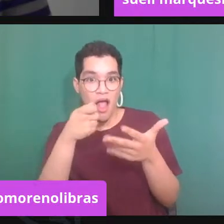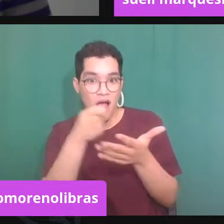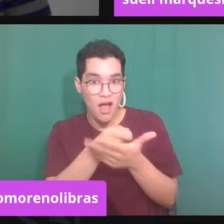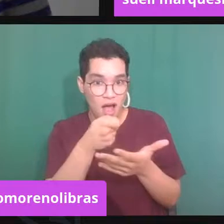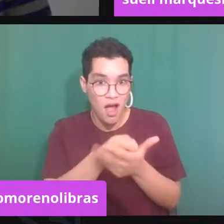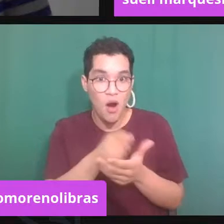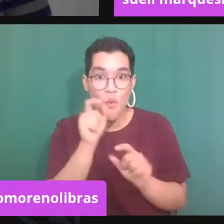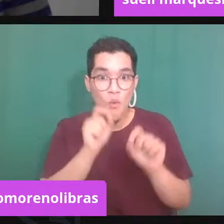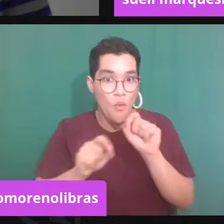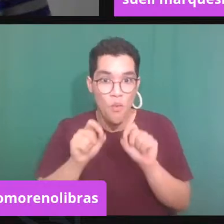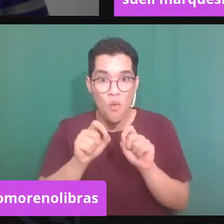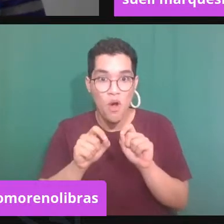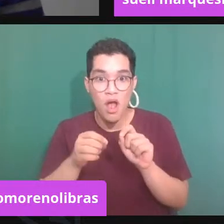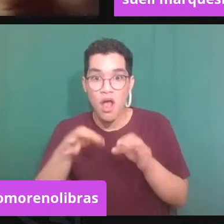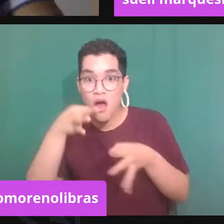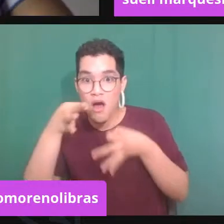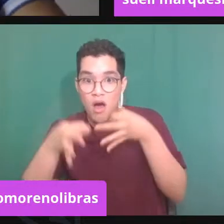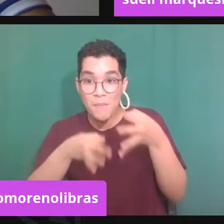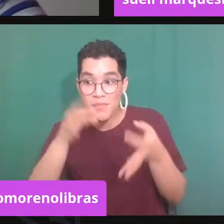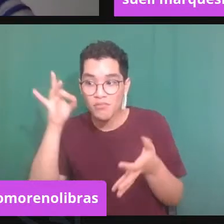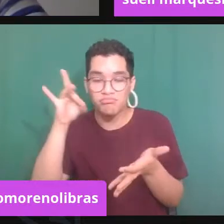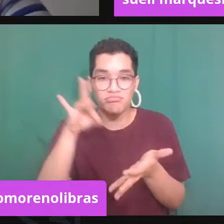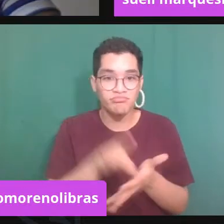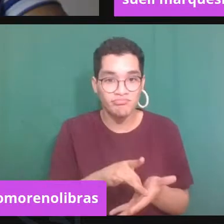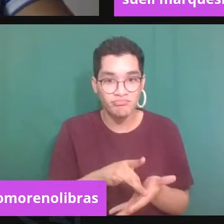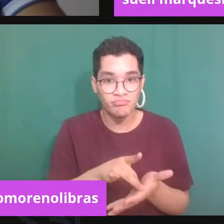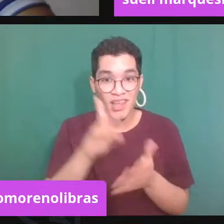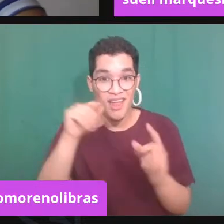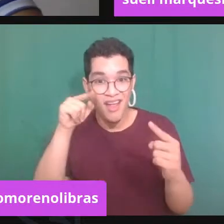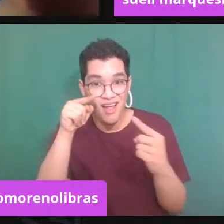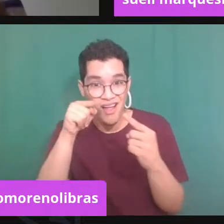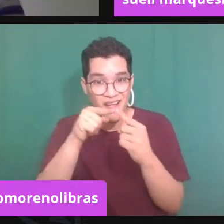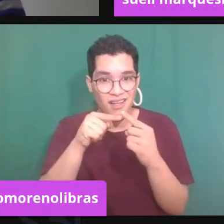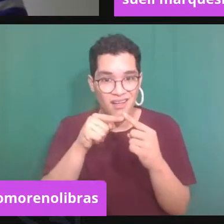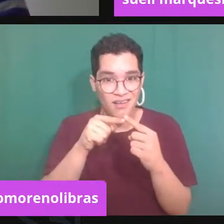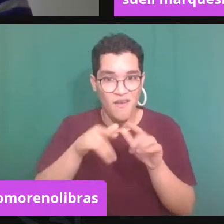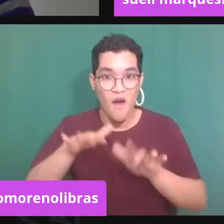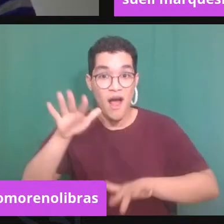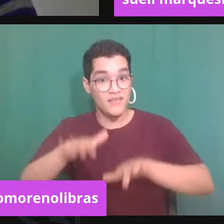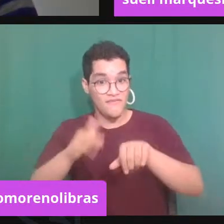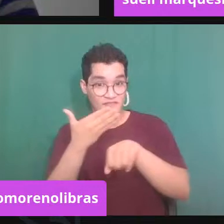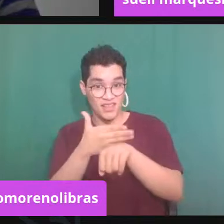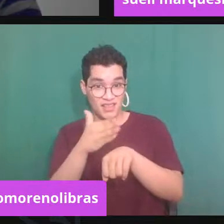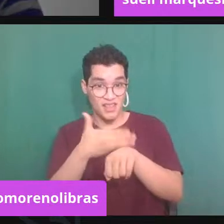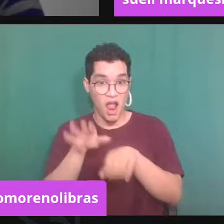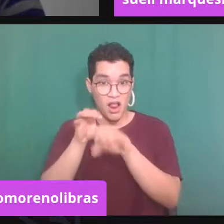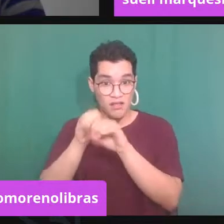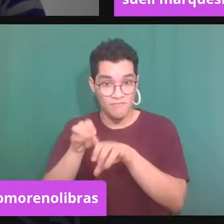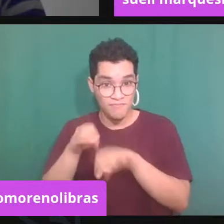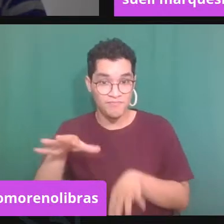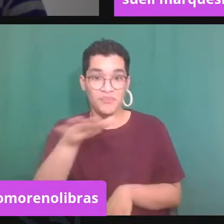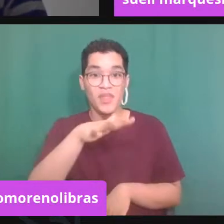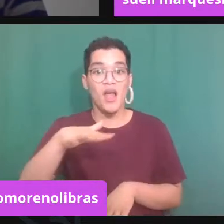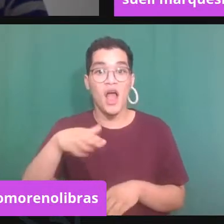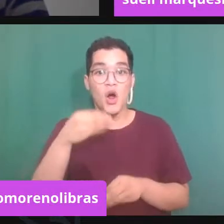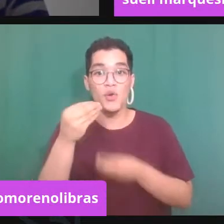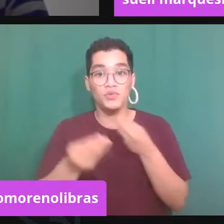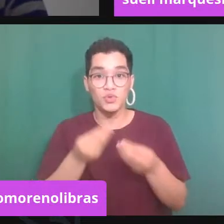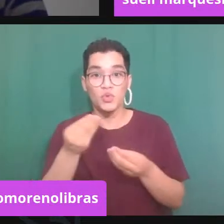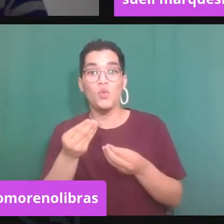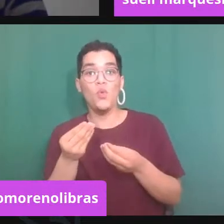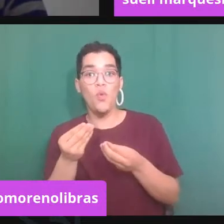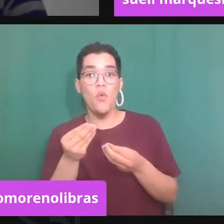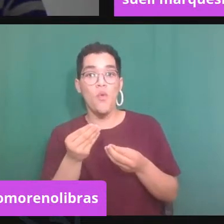exemplo, quando você treina uma equipe de correção de um para um vestibular, eu trabalhei muitos anos